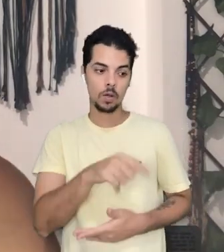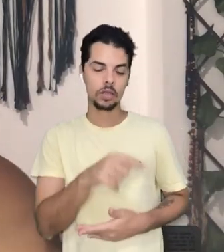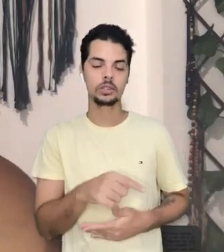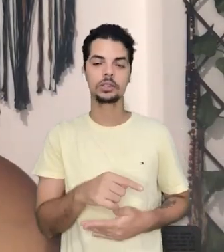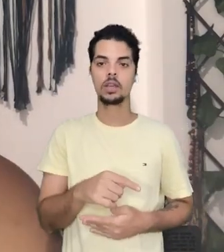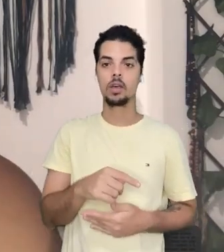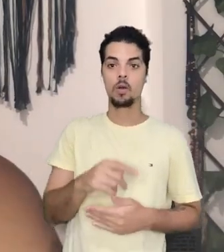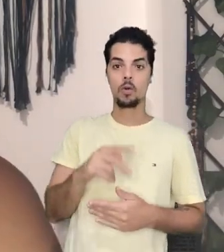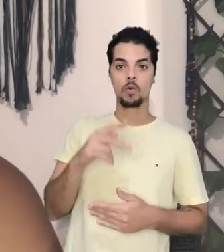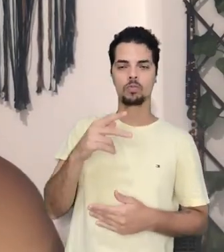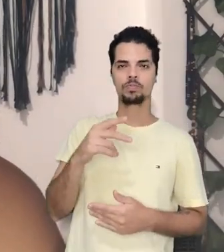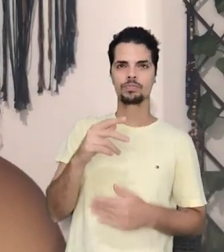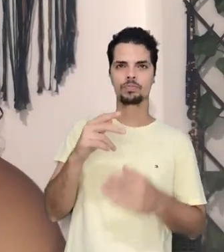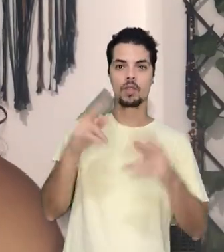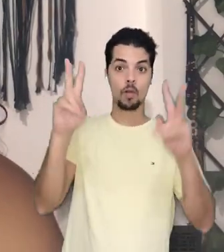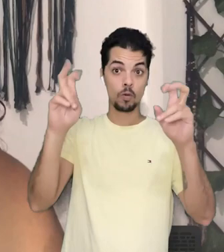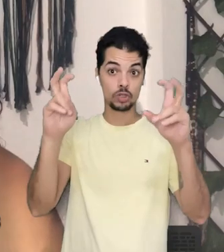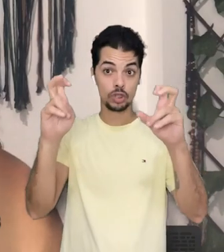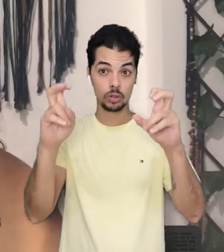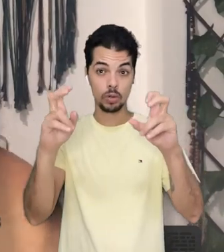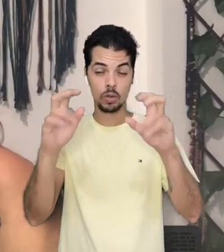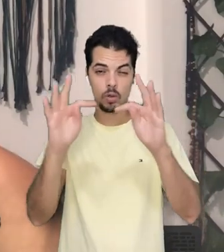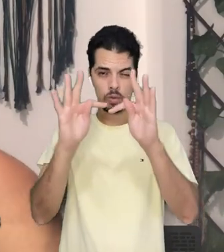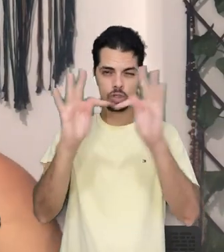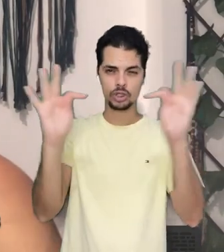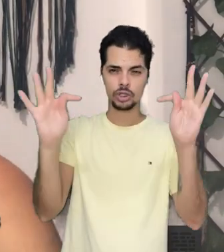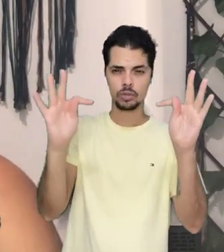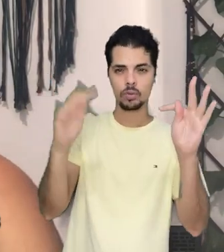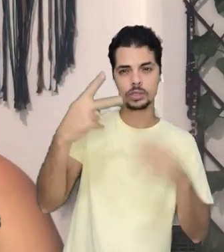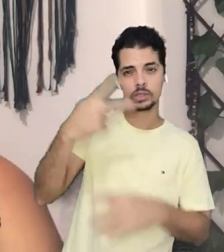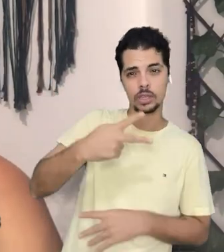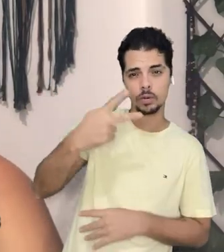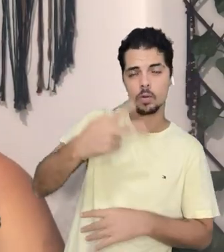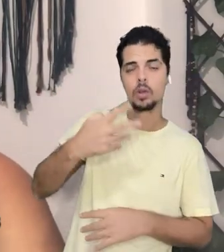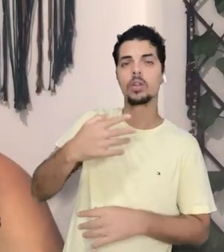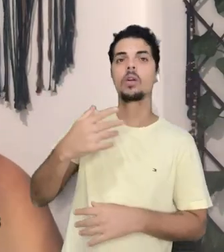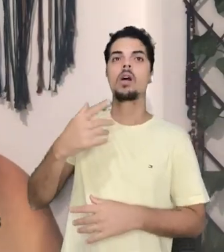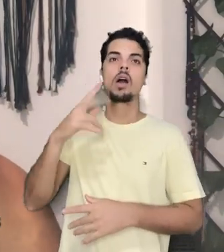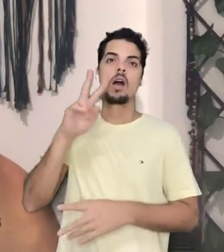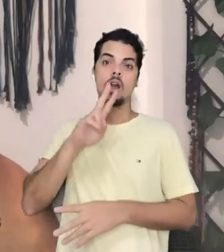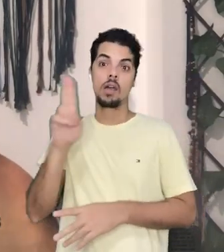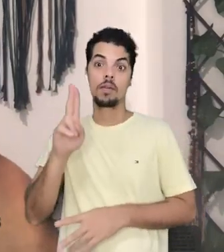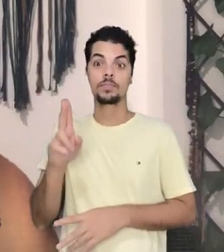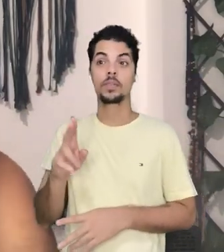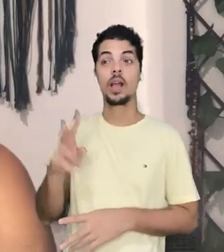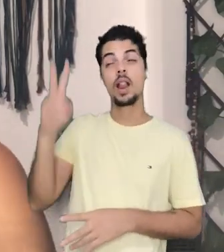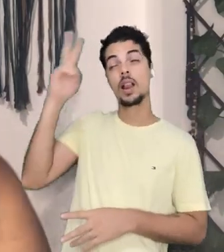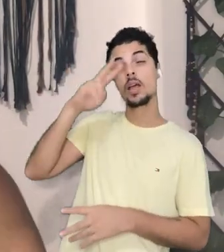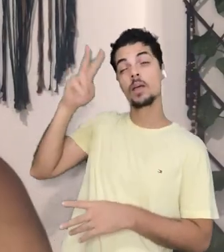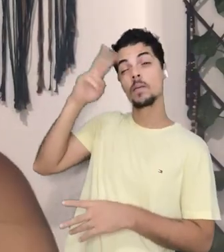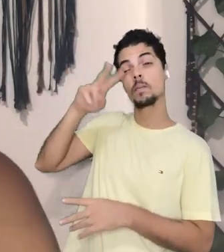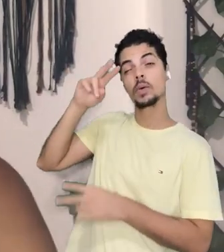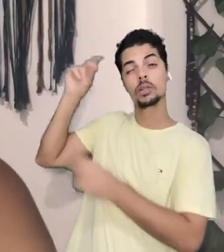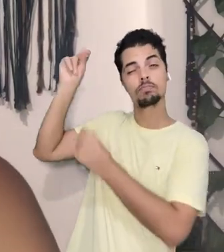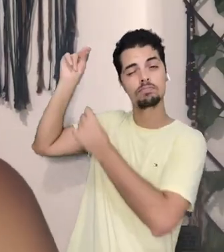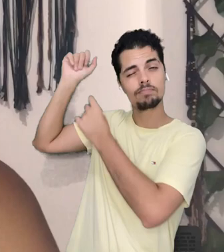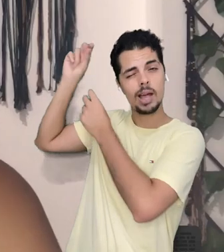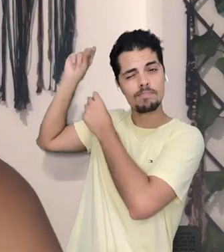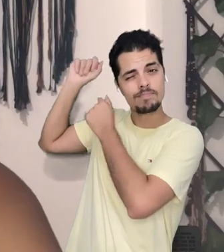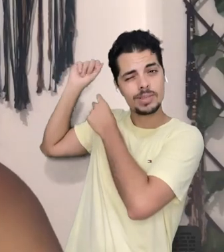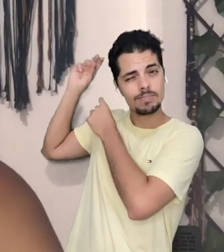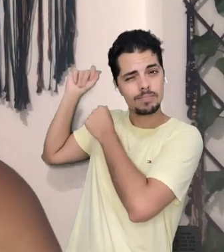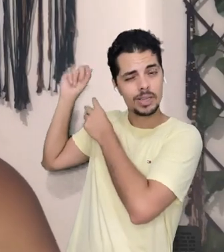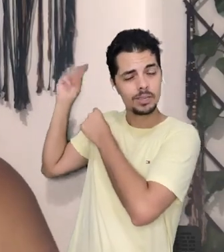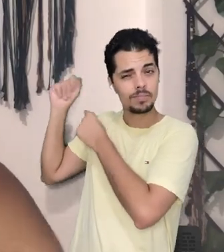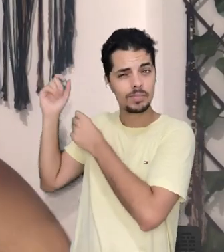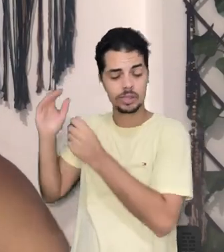algumas histórias esquecidas e identidades africanas e afrodiaspóricas na época da independência